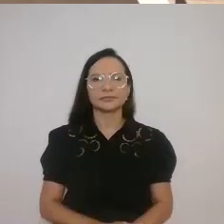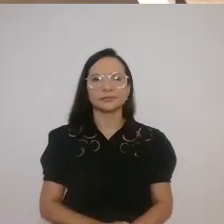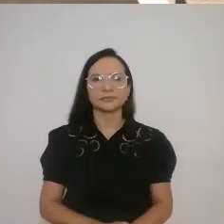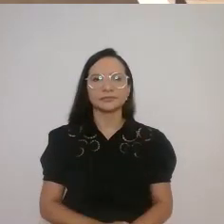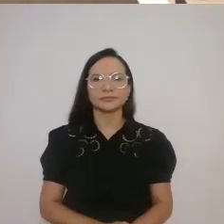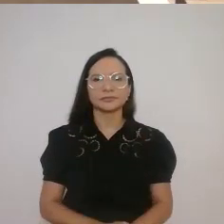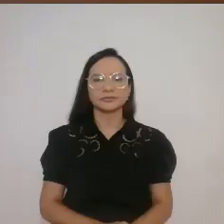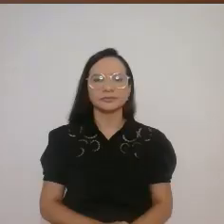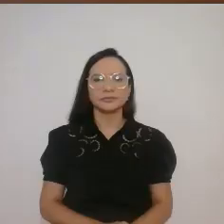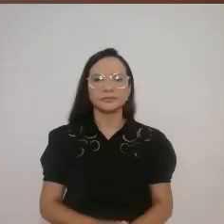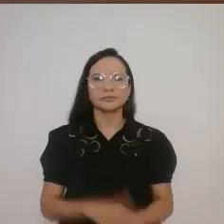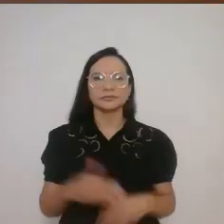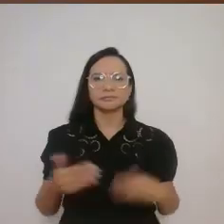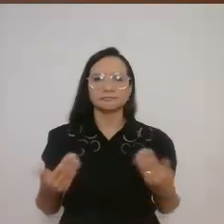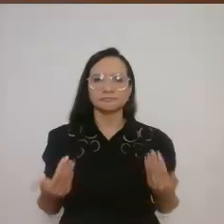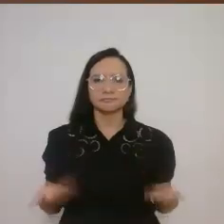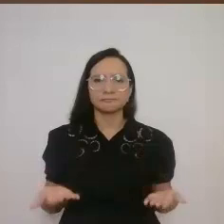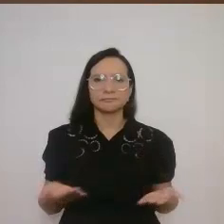Então,